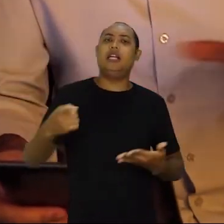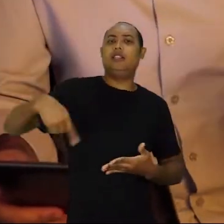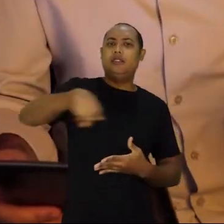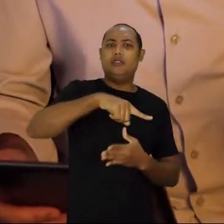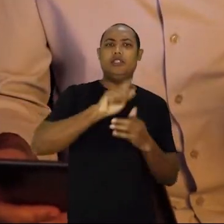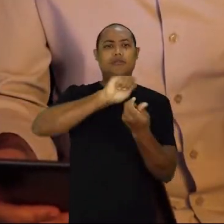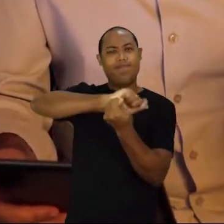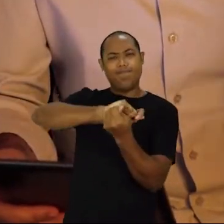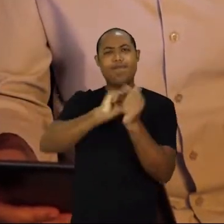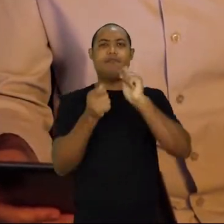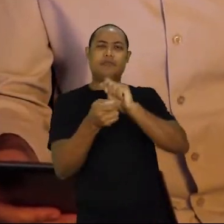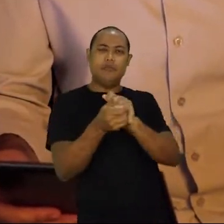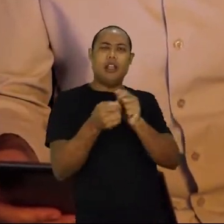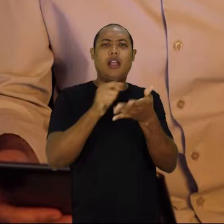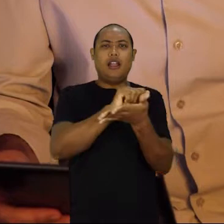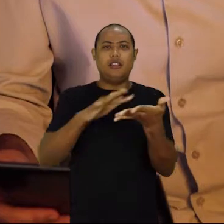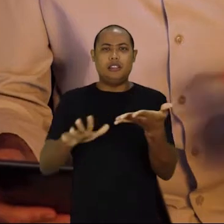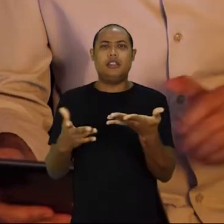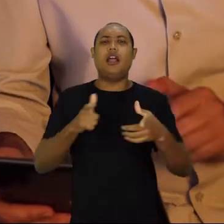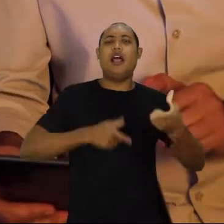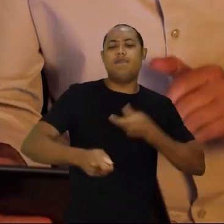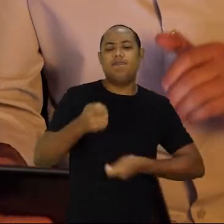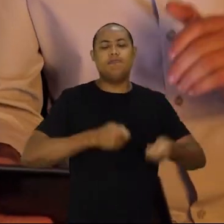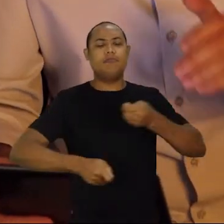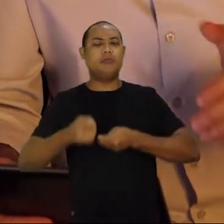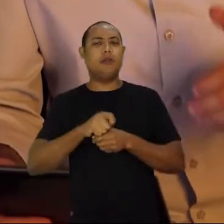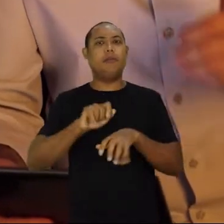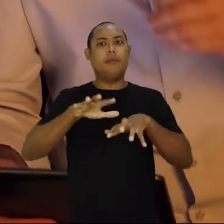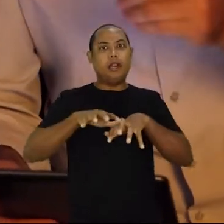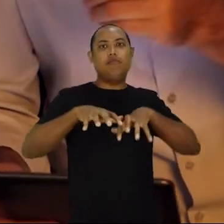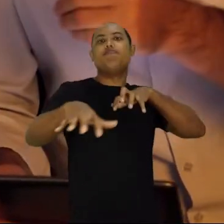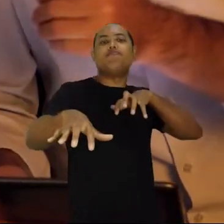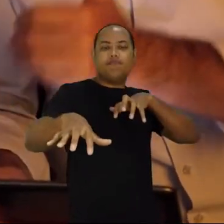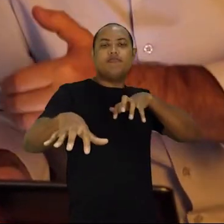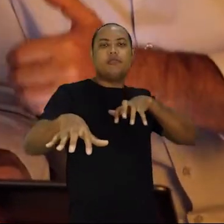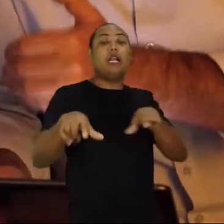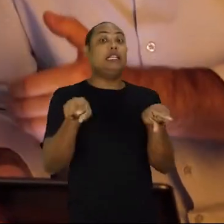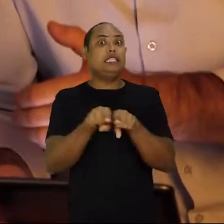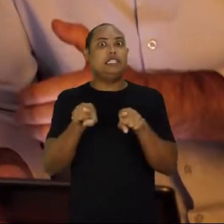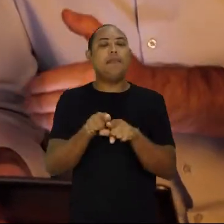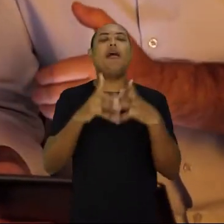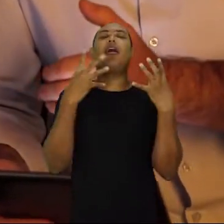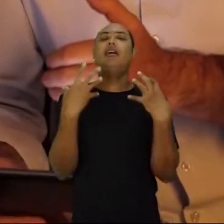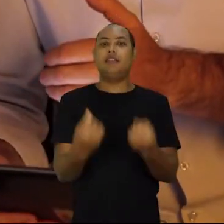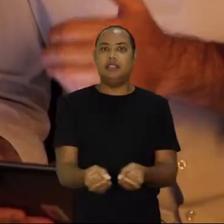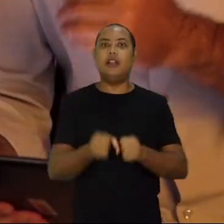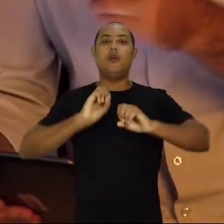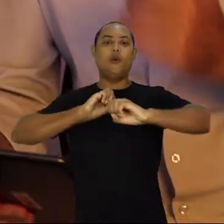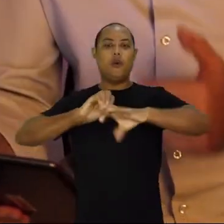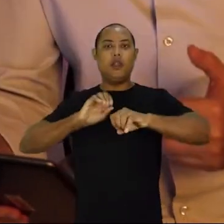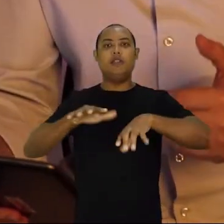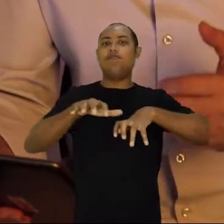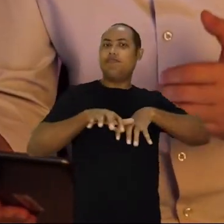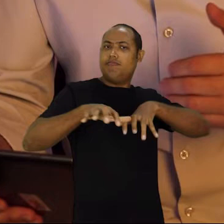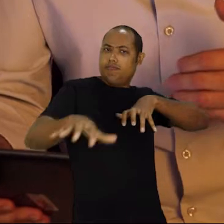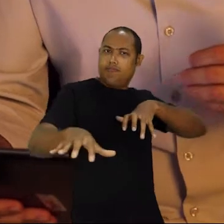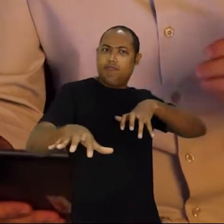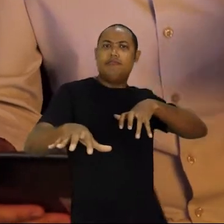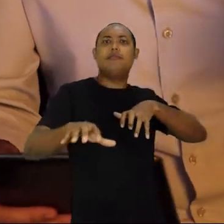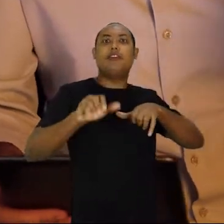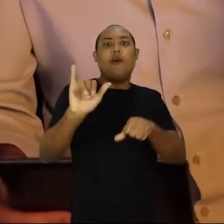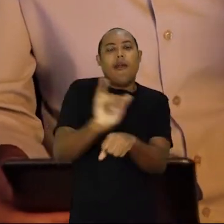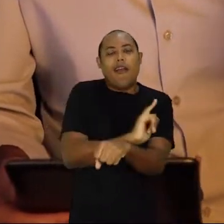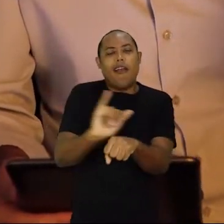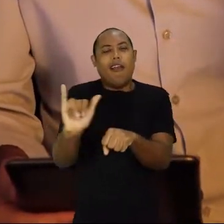as atividades administrativas para o formato remoto, nós adotamos o ensino remoto como uma alternativa